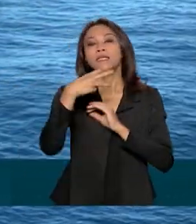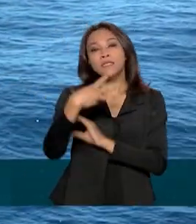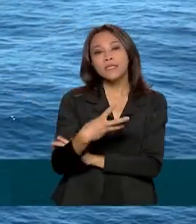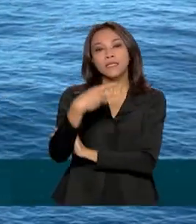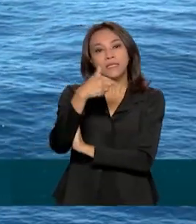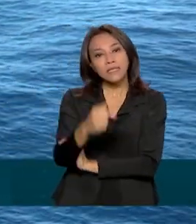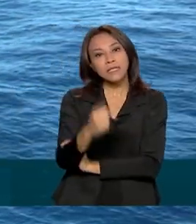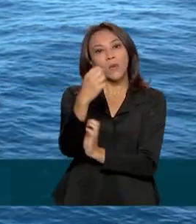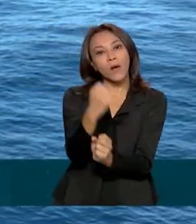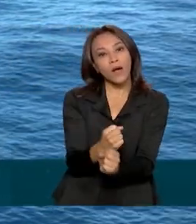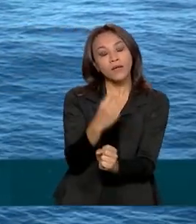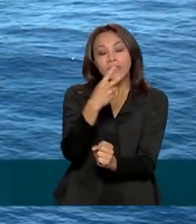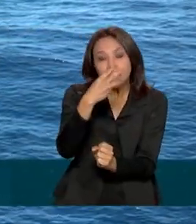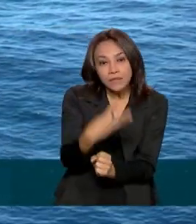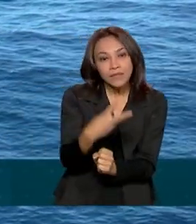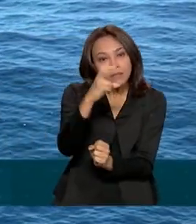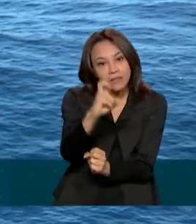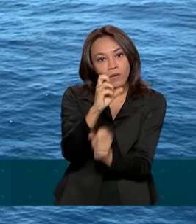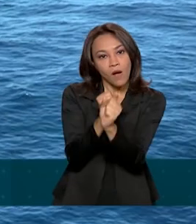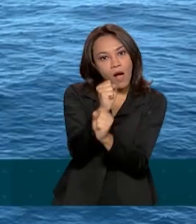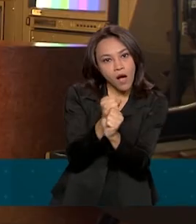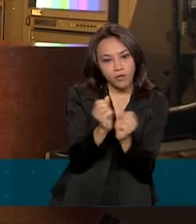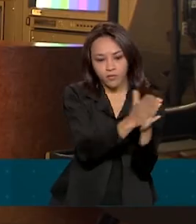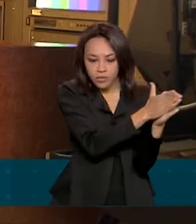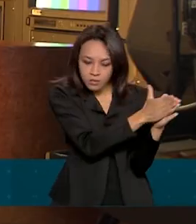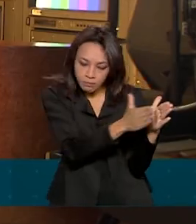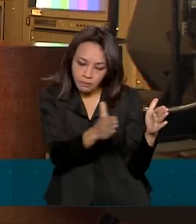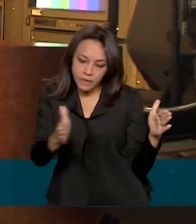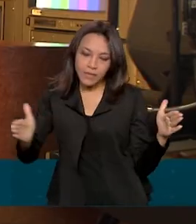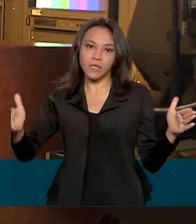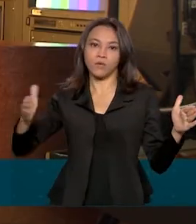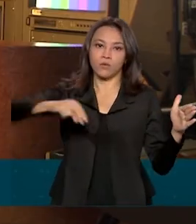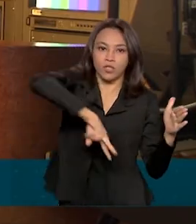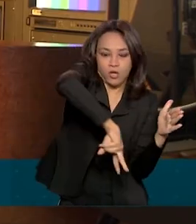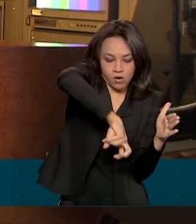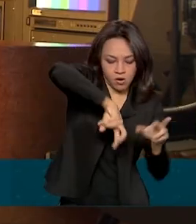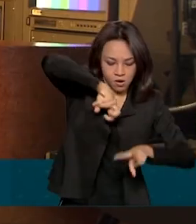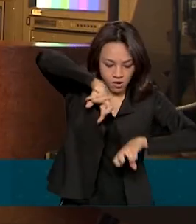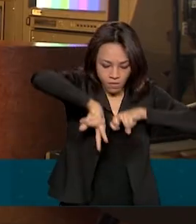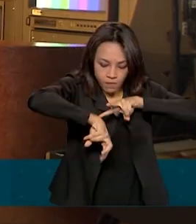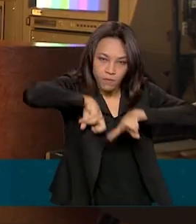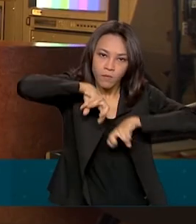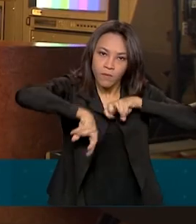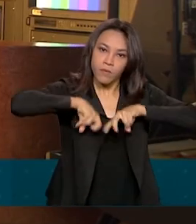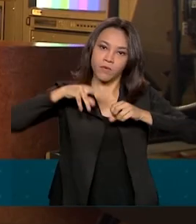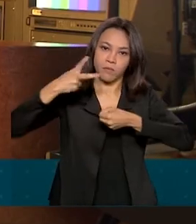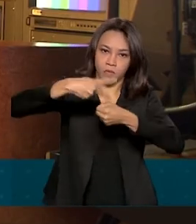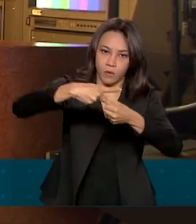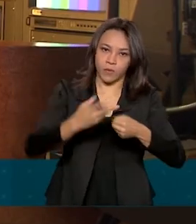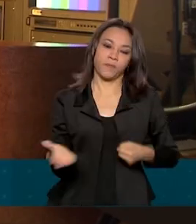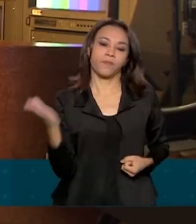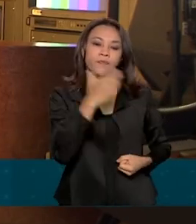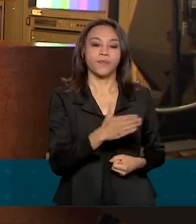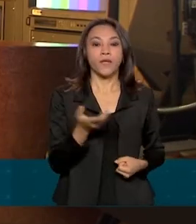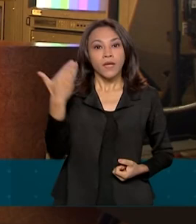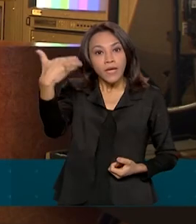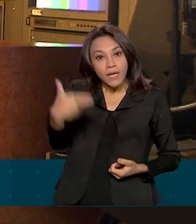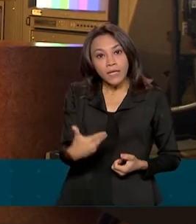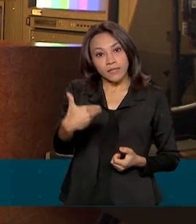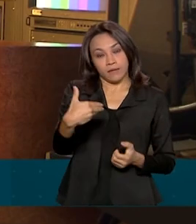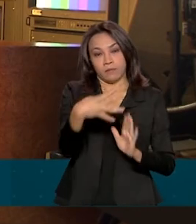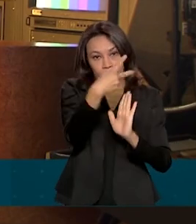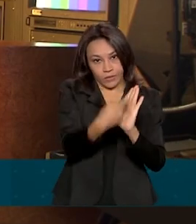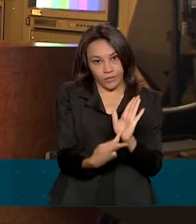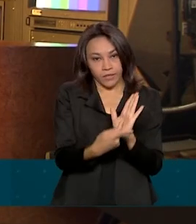35 anos de contratos de exploração deste projeto né na forma como está desenhado hoje né ele